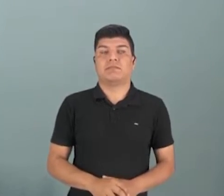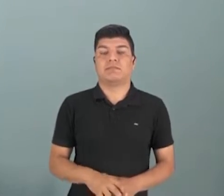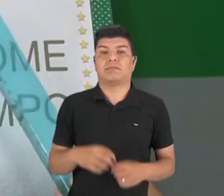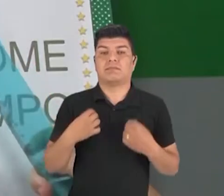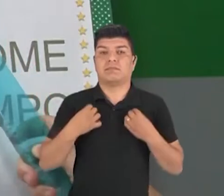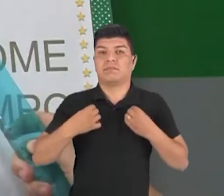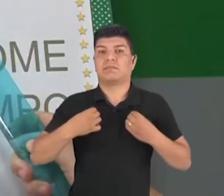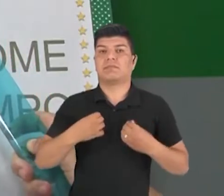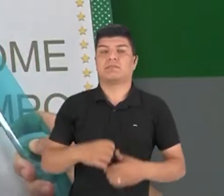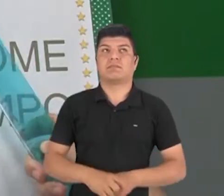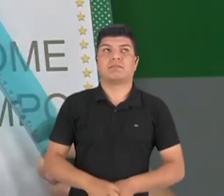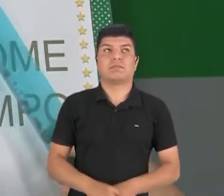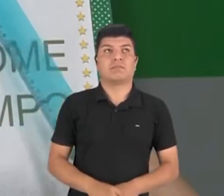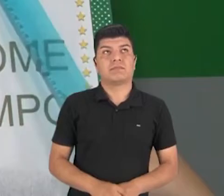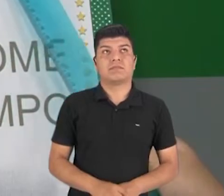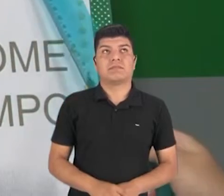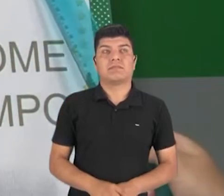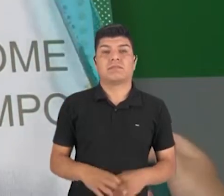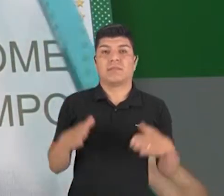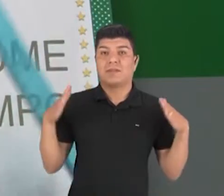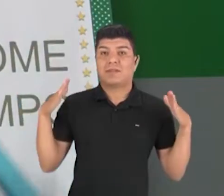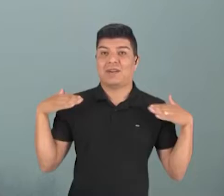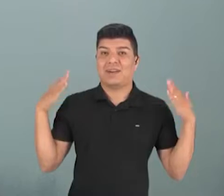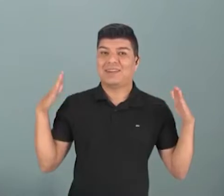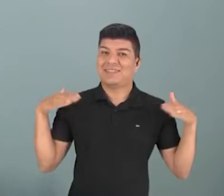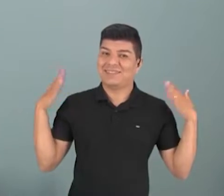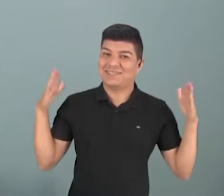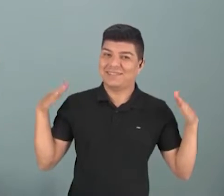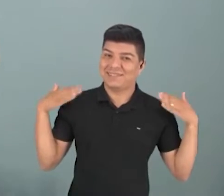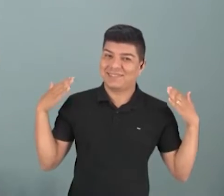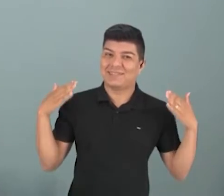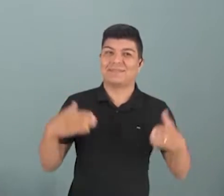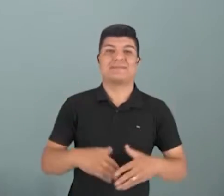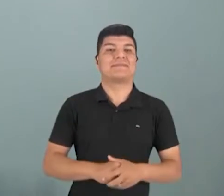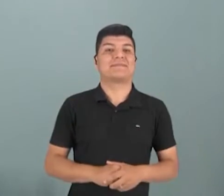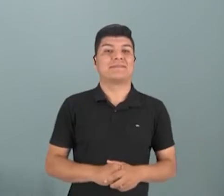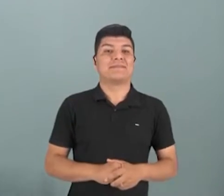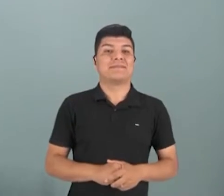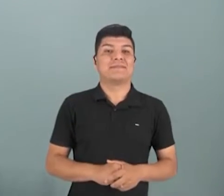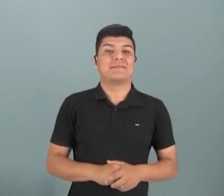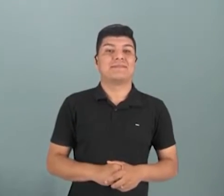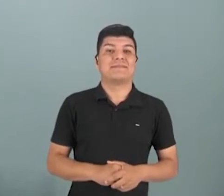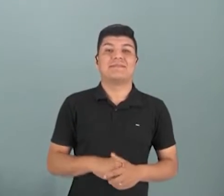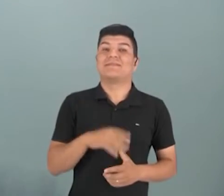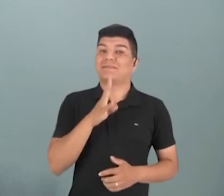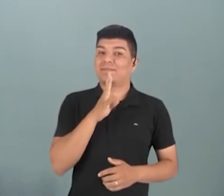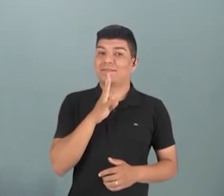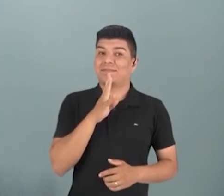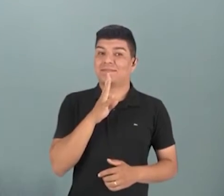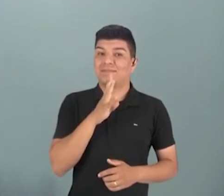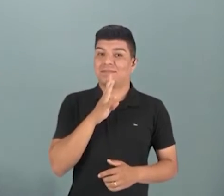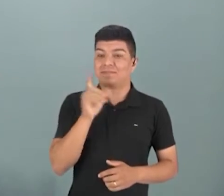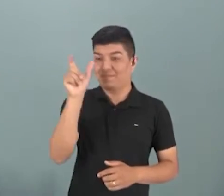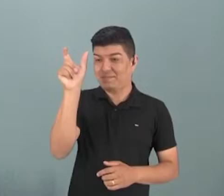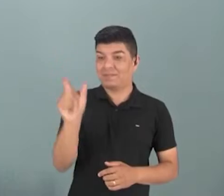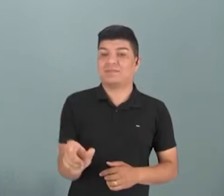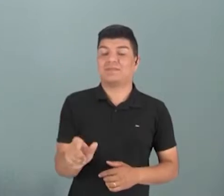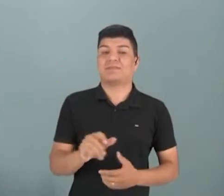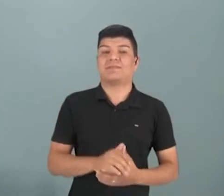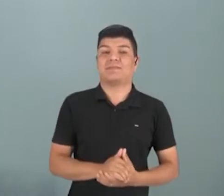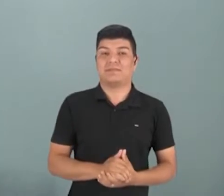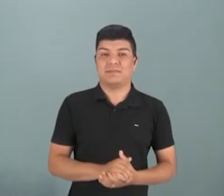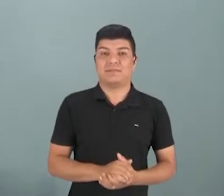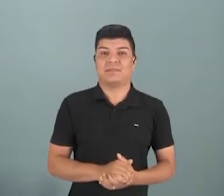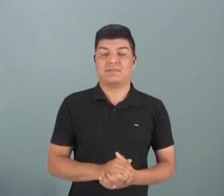vamos lá a Alegre nós estamos se conhecendo ou Mariana